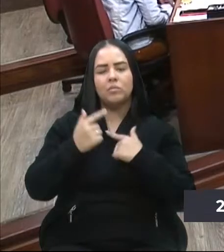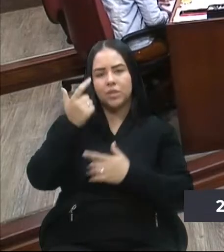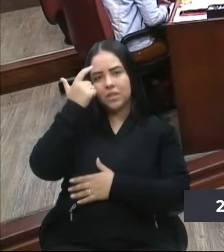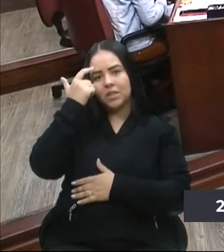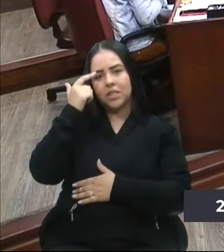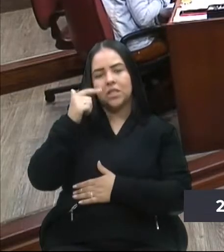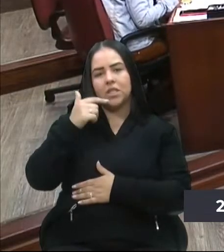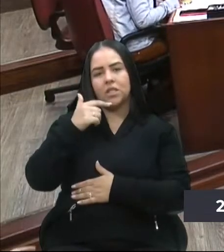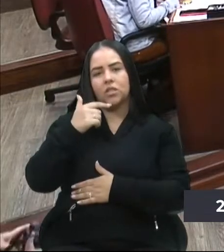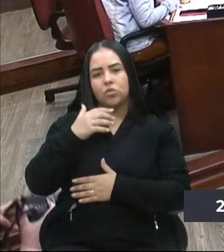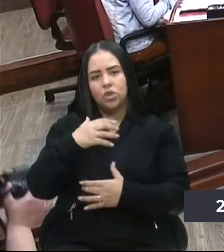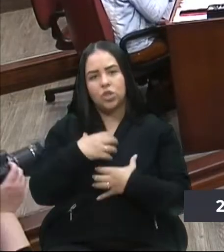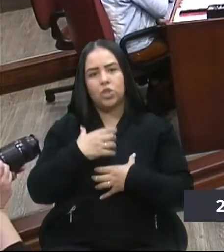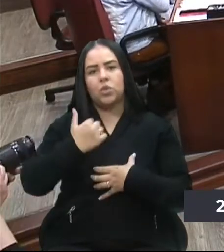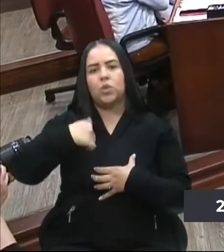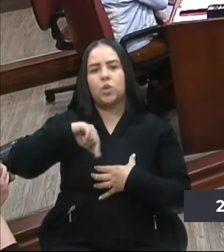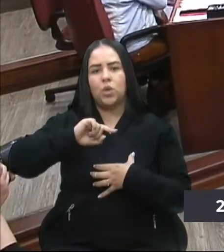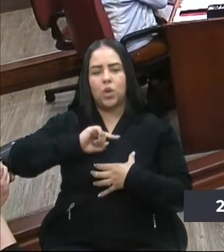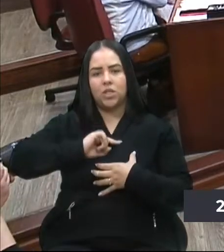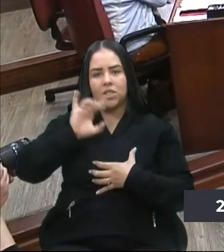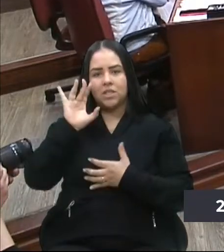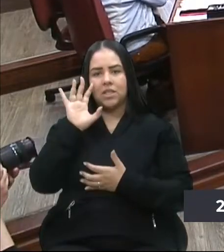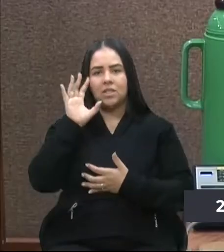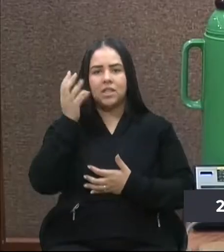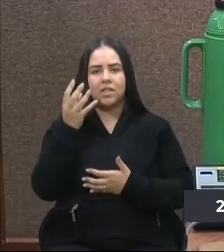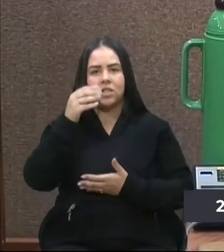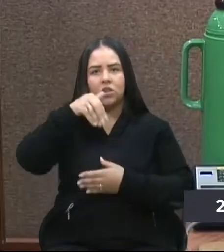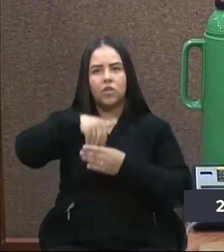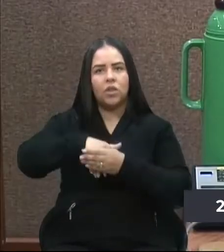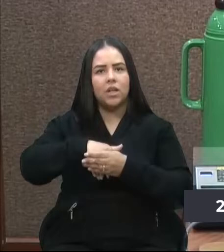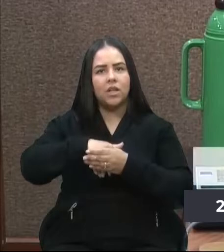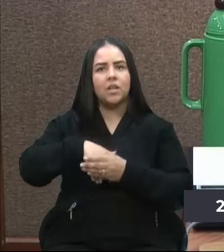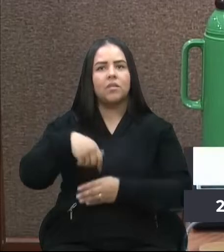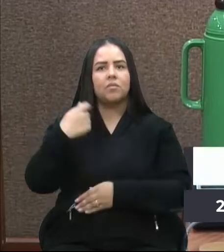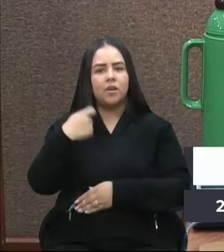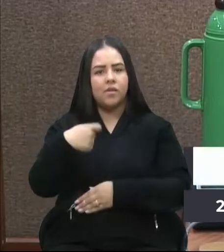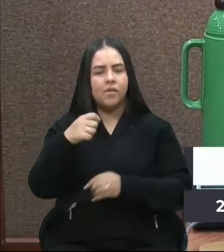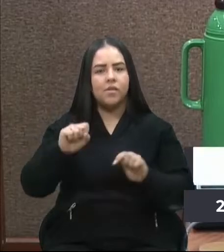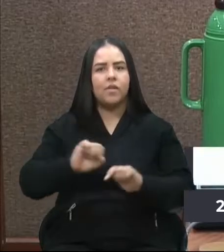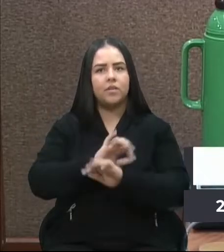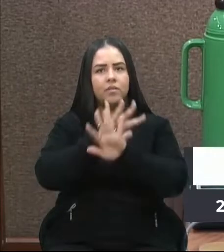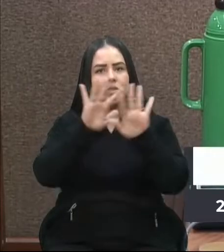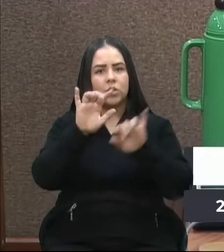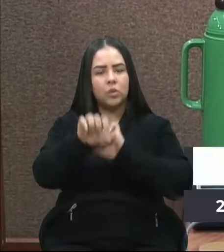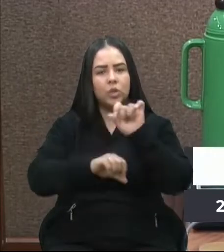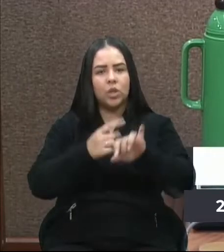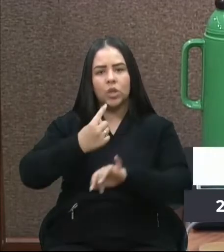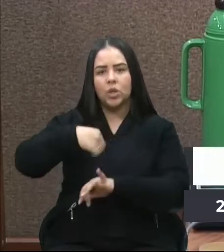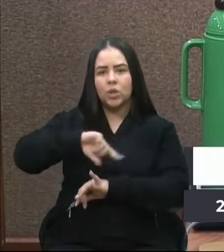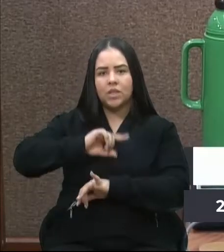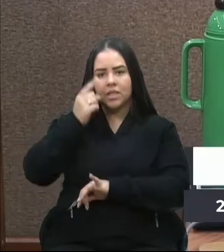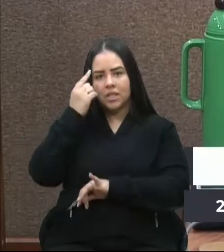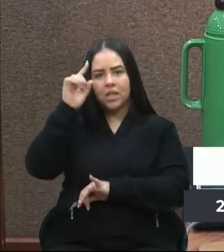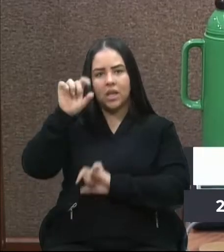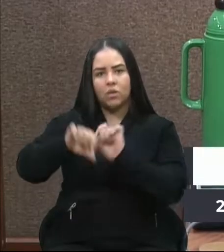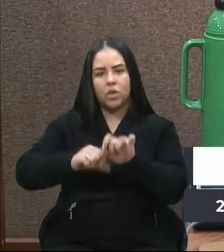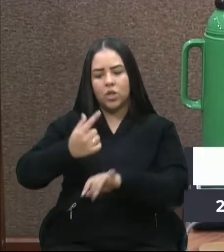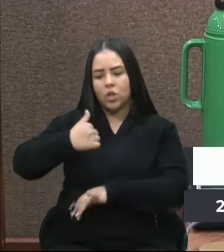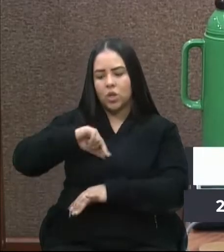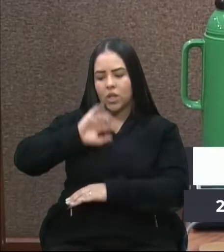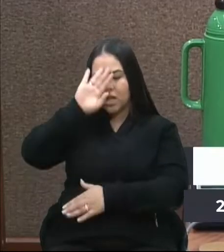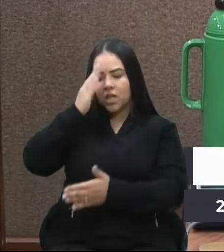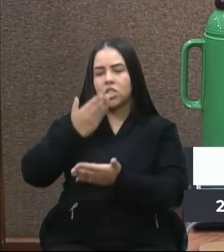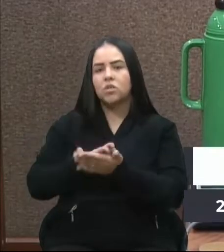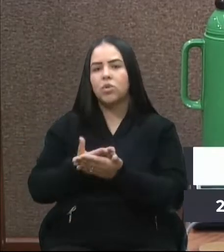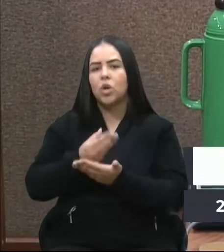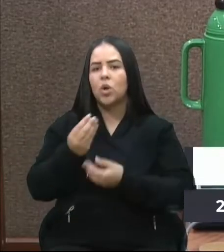nossa forma de definir, de votar, ela tem que ser pela clareza das nossas ideias, por aquilo que a gente acredita e pela forma como a